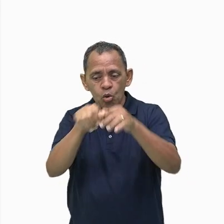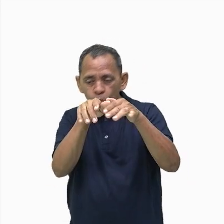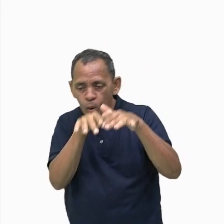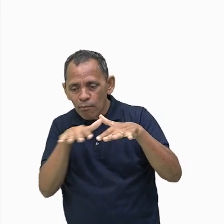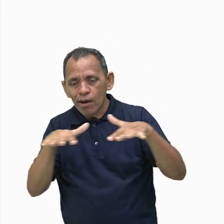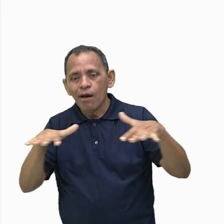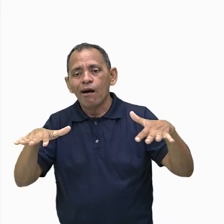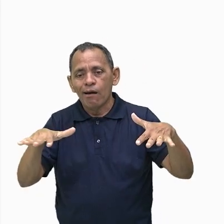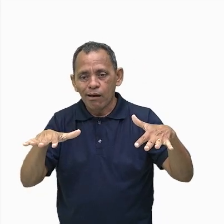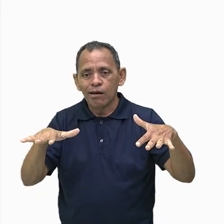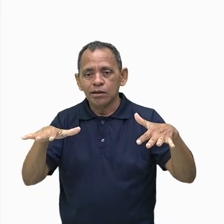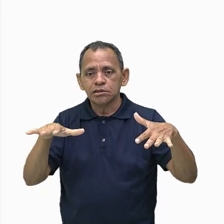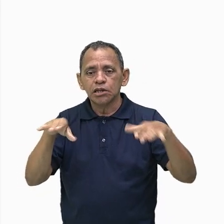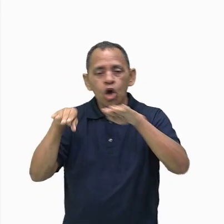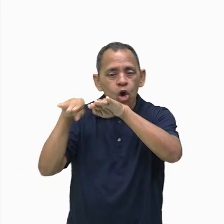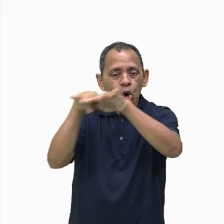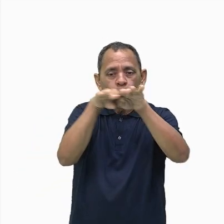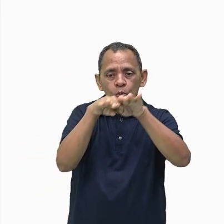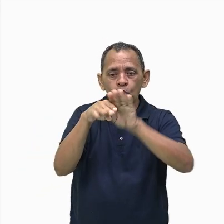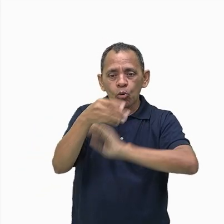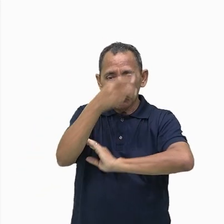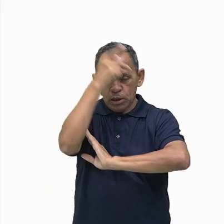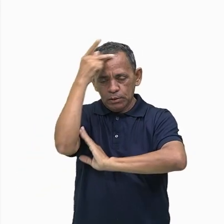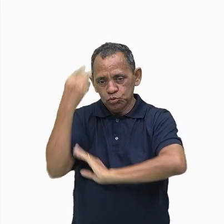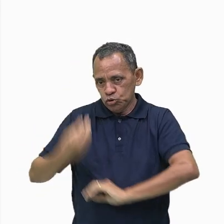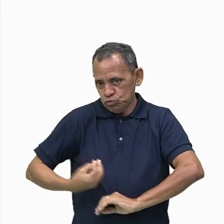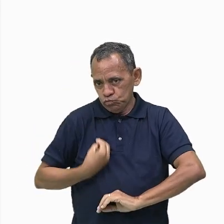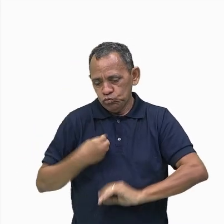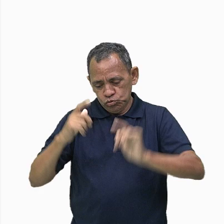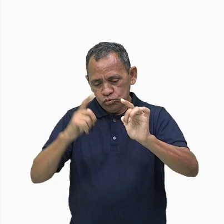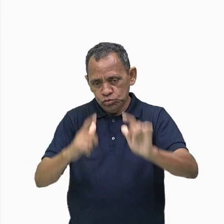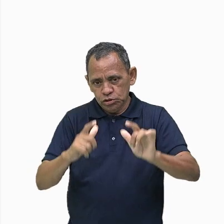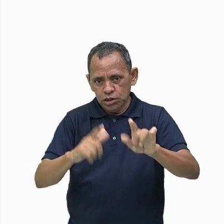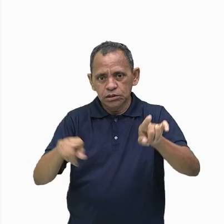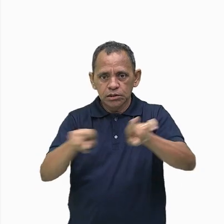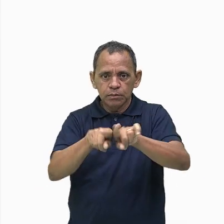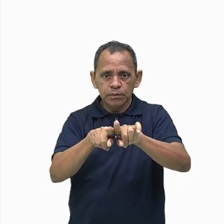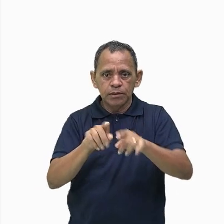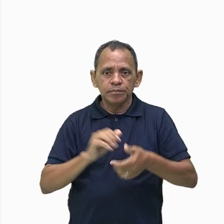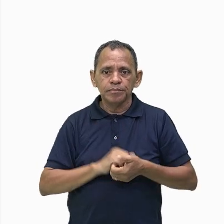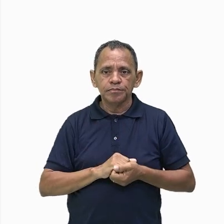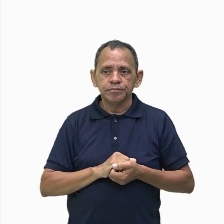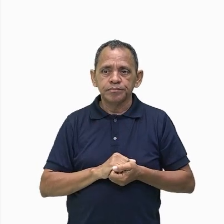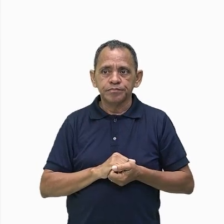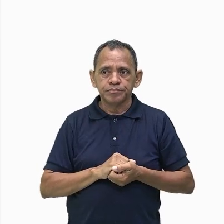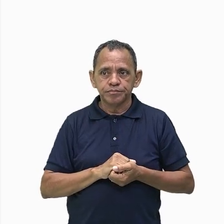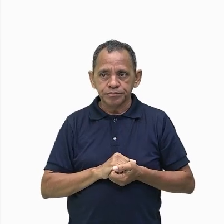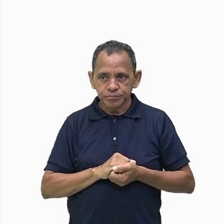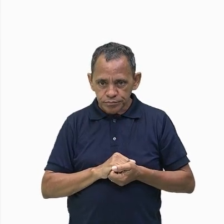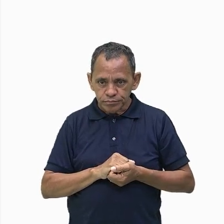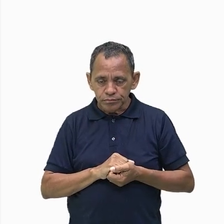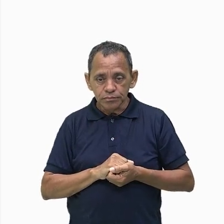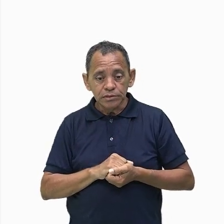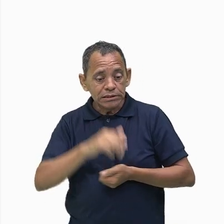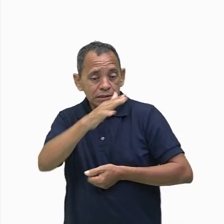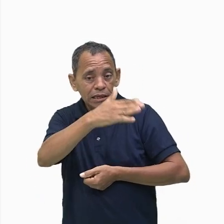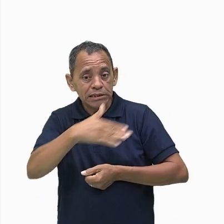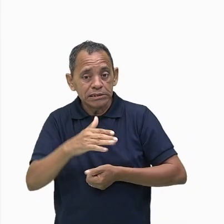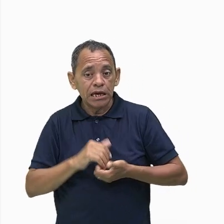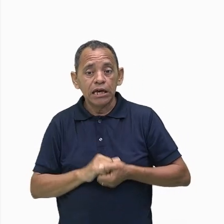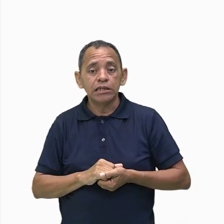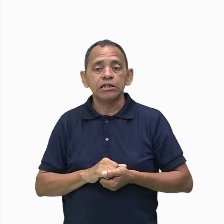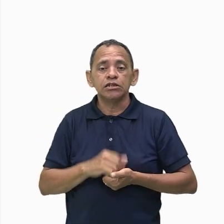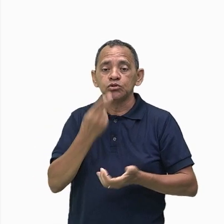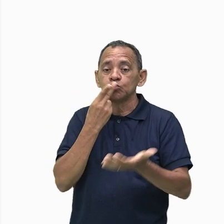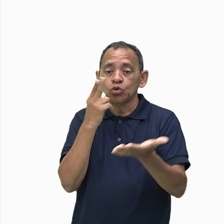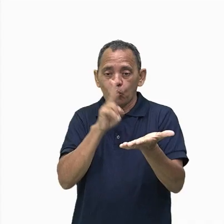sendo comum para as pessoas que estão morando ali naquela área, tá? Nos endereços de correspondência, gente, as vilas